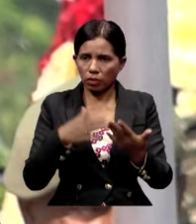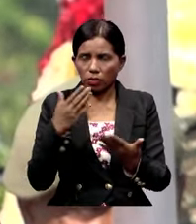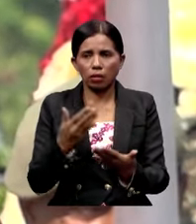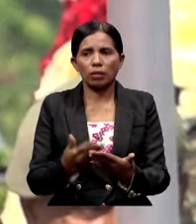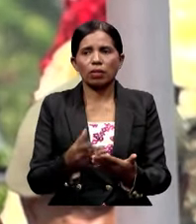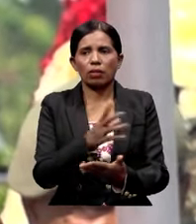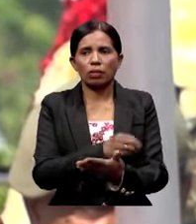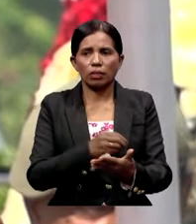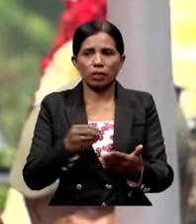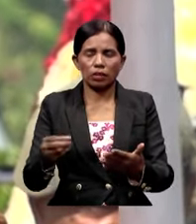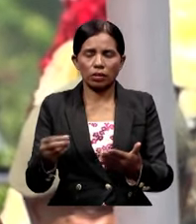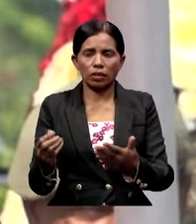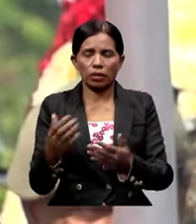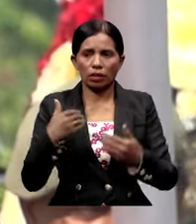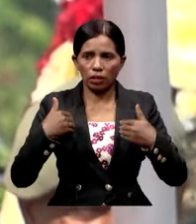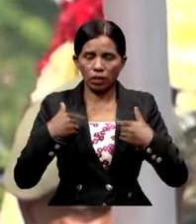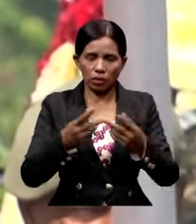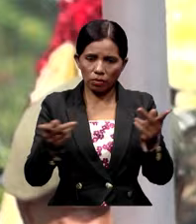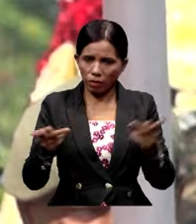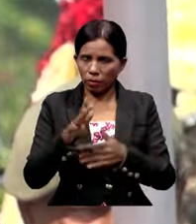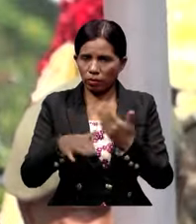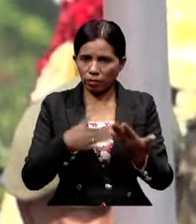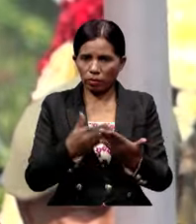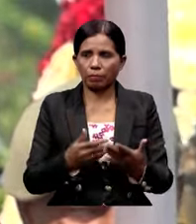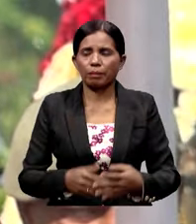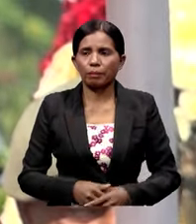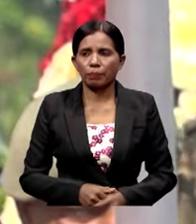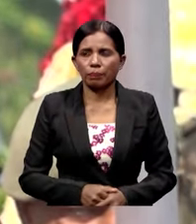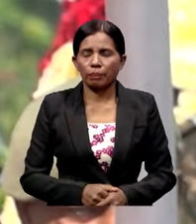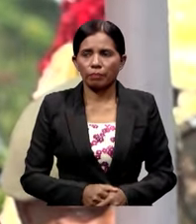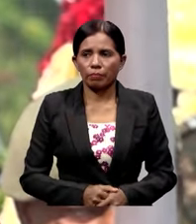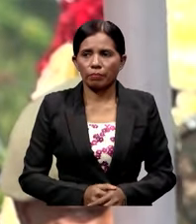de terra, de propriedade, que é fácil a todos.